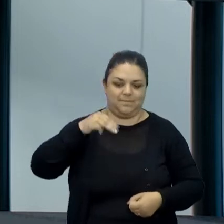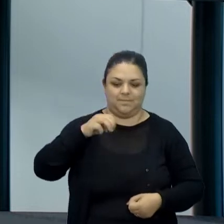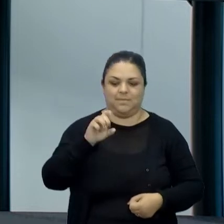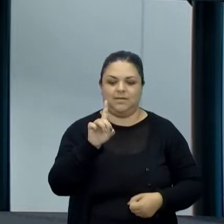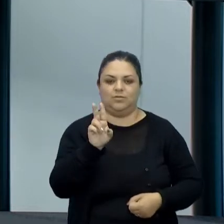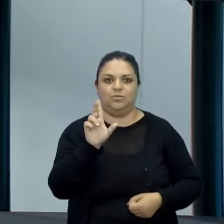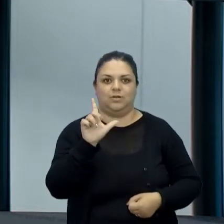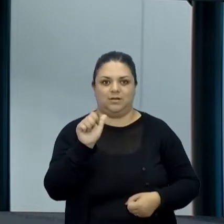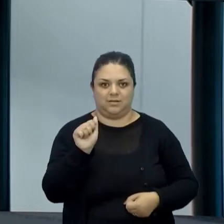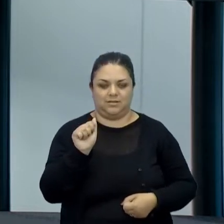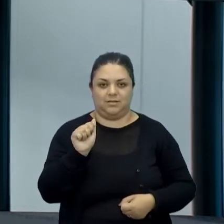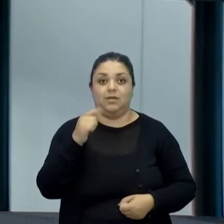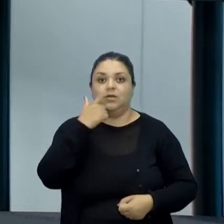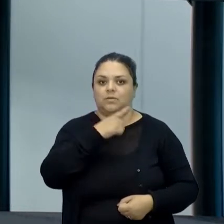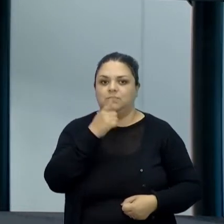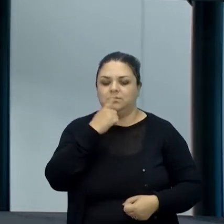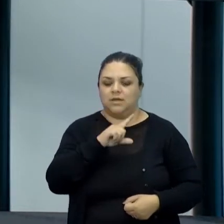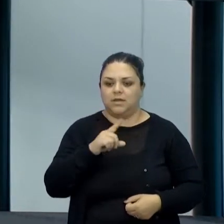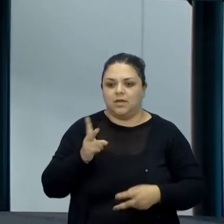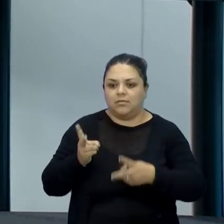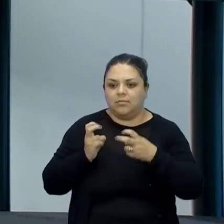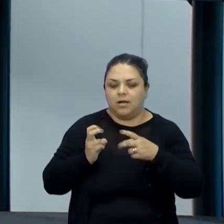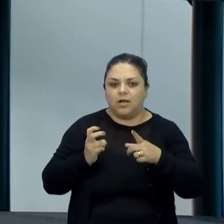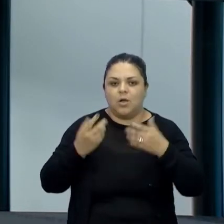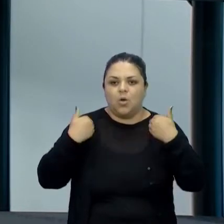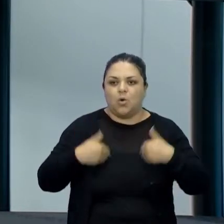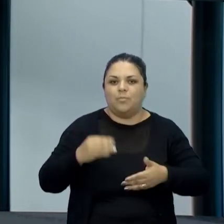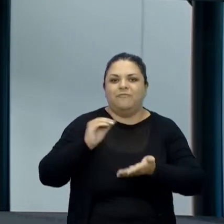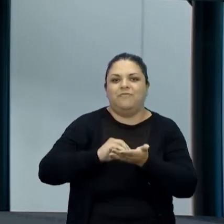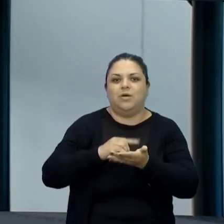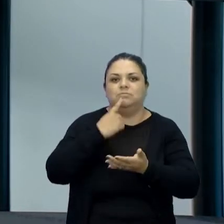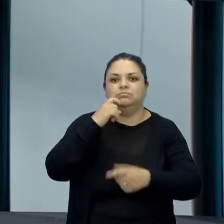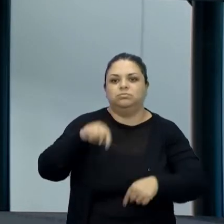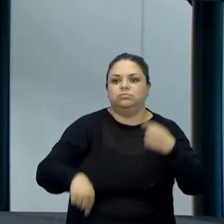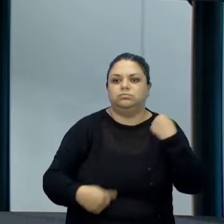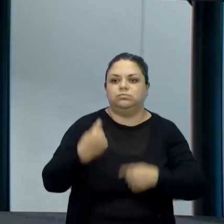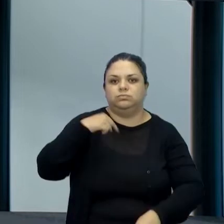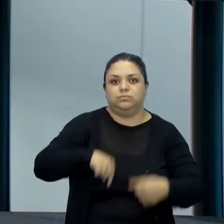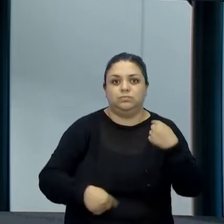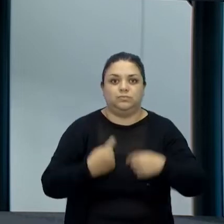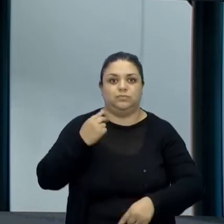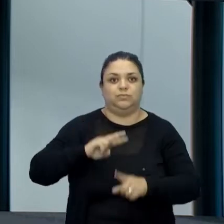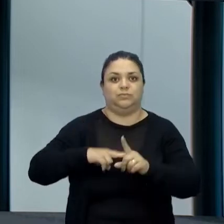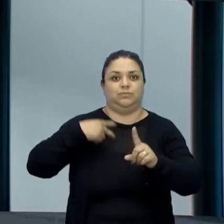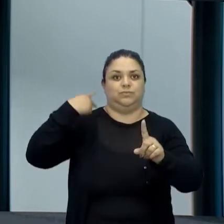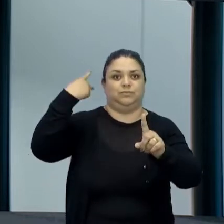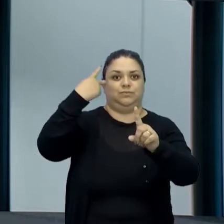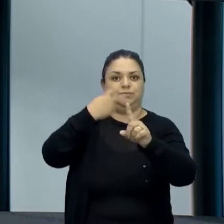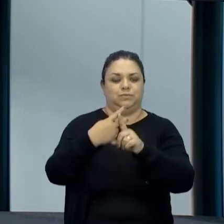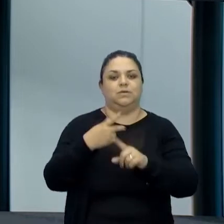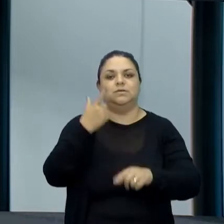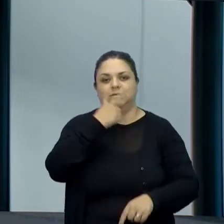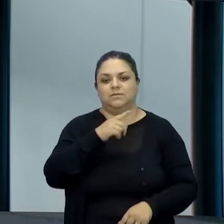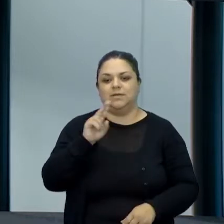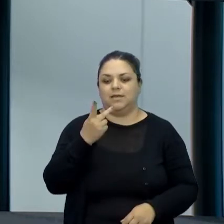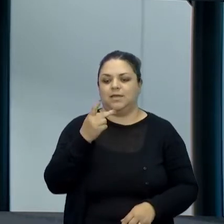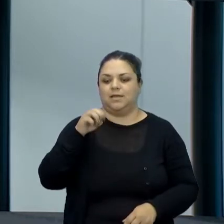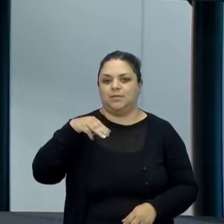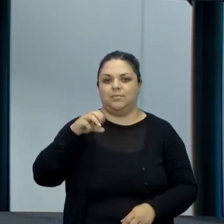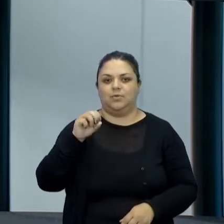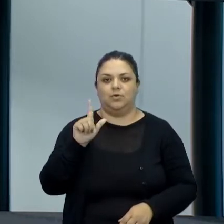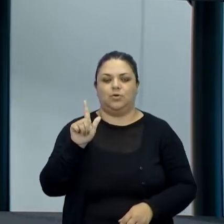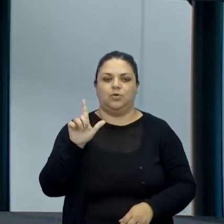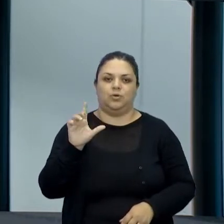hemoglobina para levar a quantidade de oxigênio, maior quantidade de oxigênio às células que estão necessitadas, tá certo? É isso que